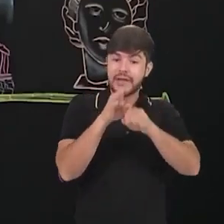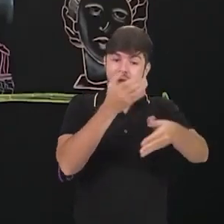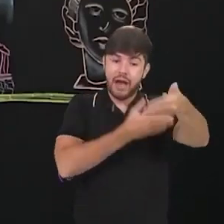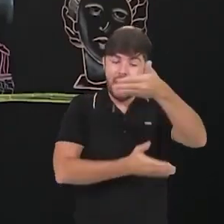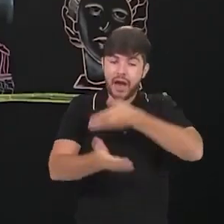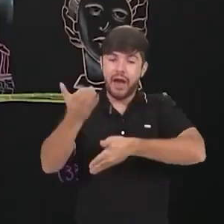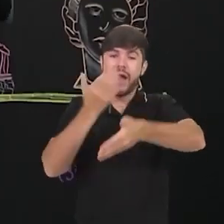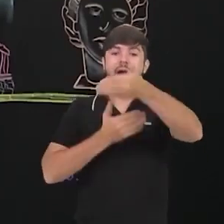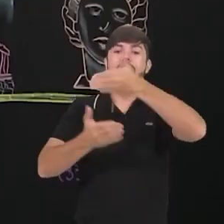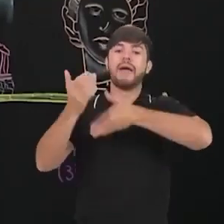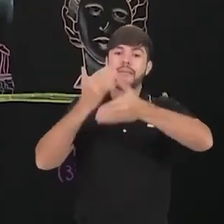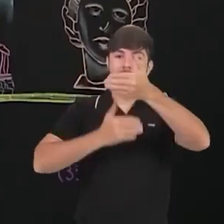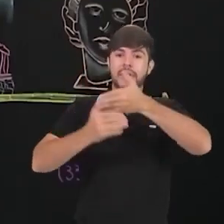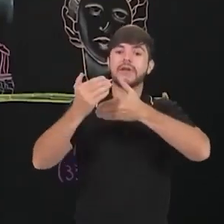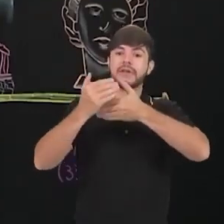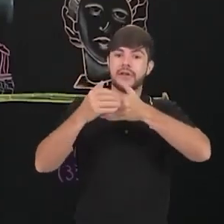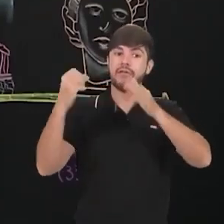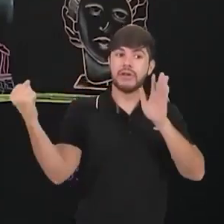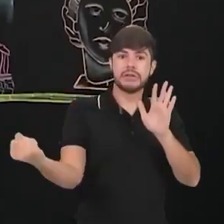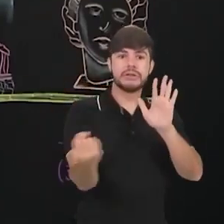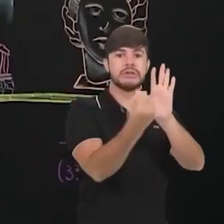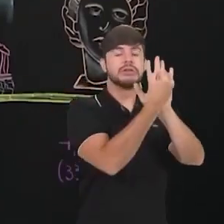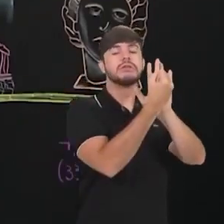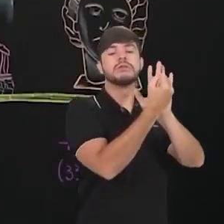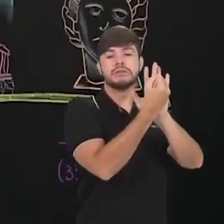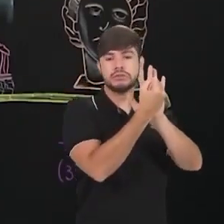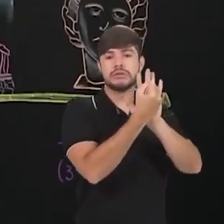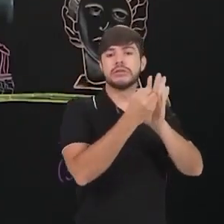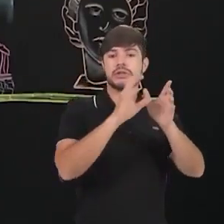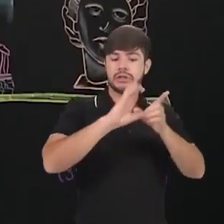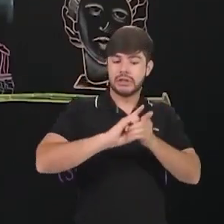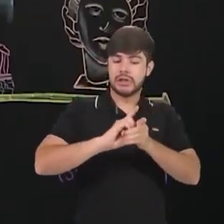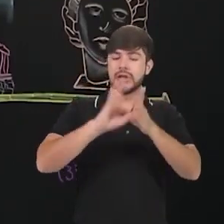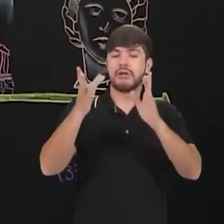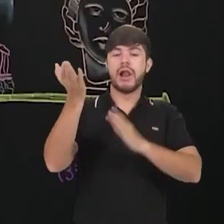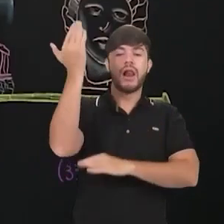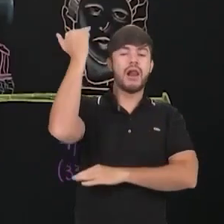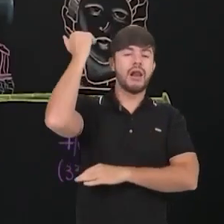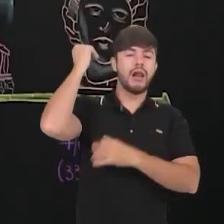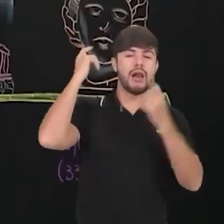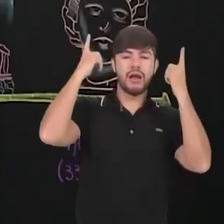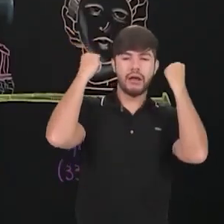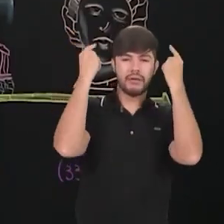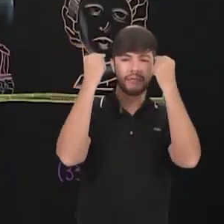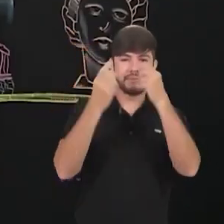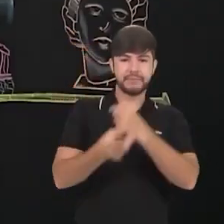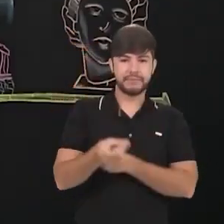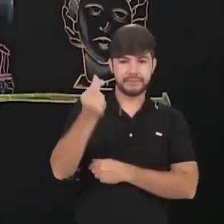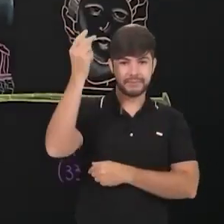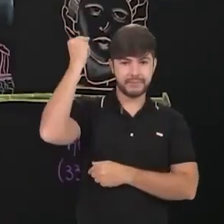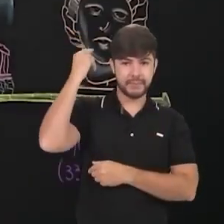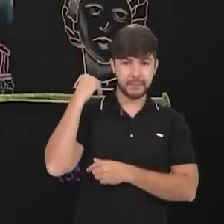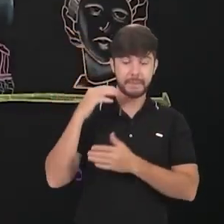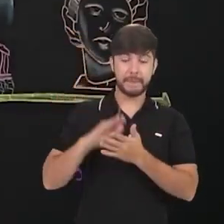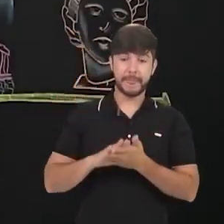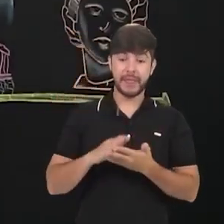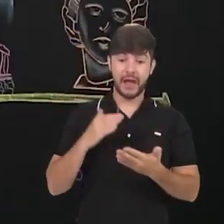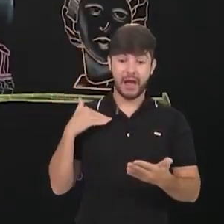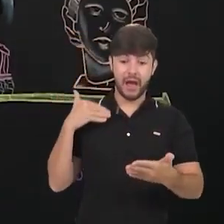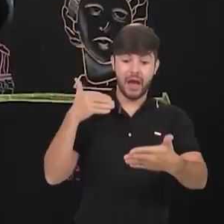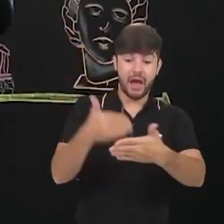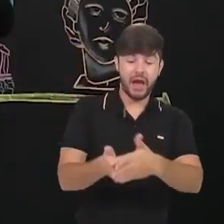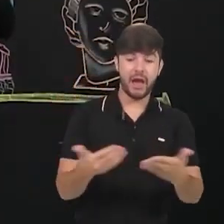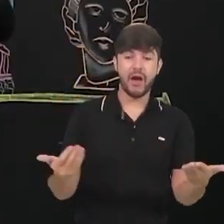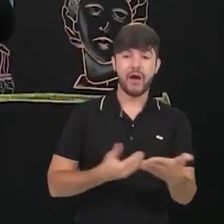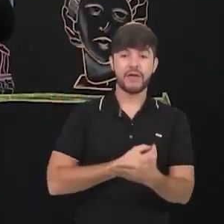discussões, ela foi a grande marca da democracia na Grécia Antiga. E é aí que a gente vai dar um pulo para os dias de hoje.